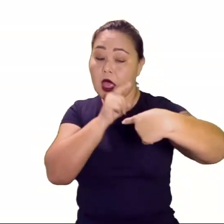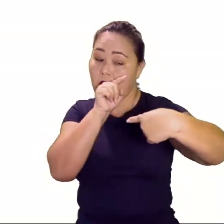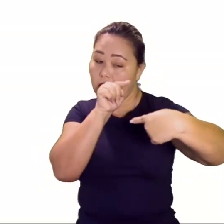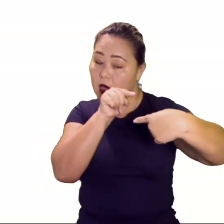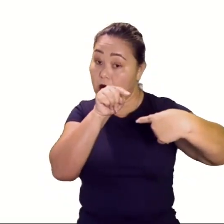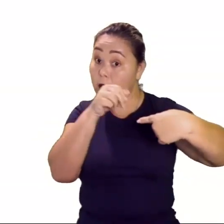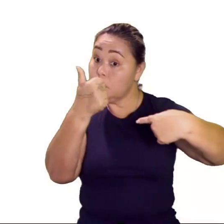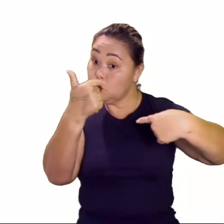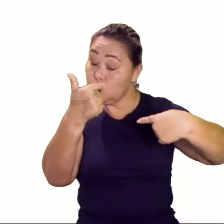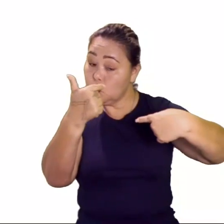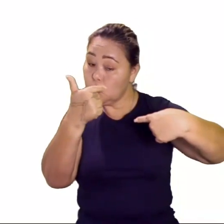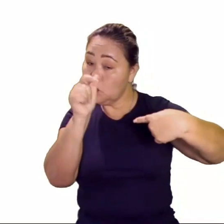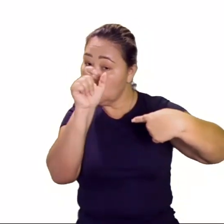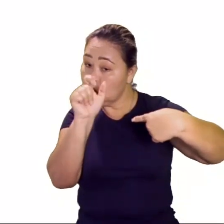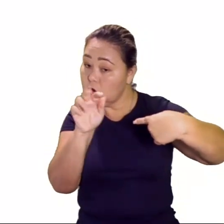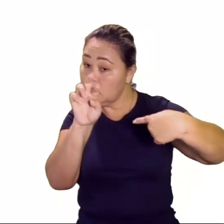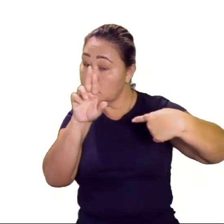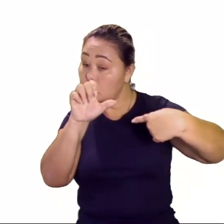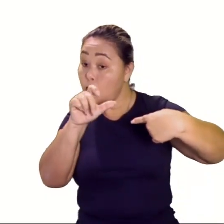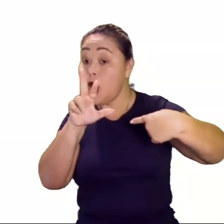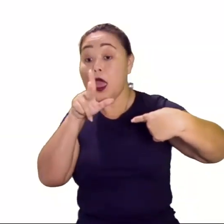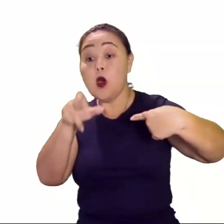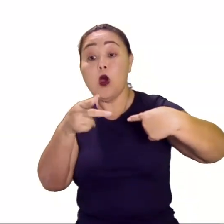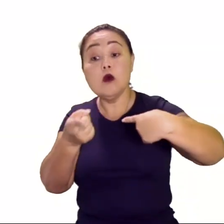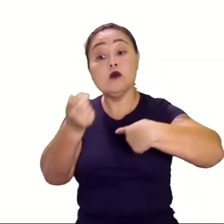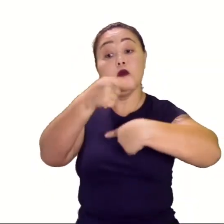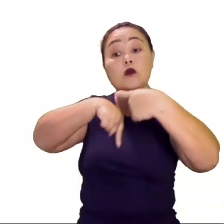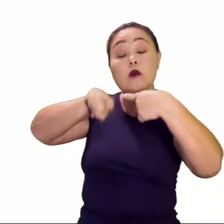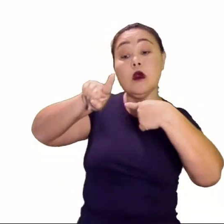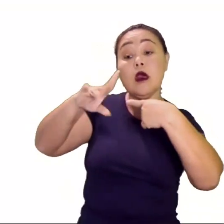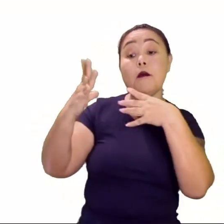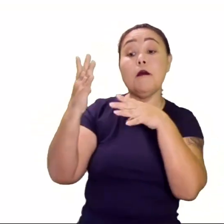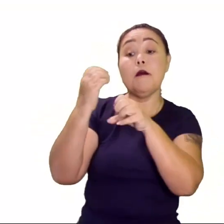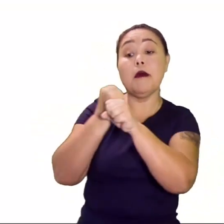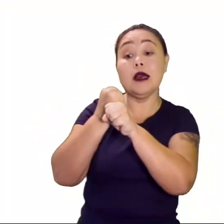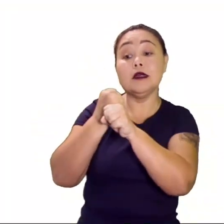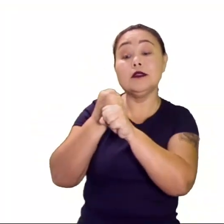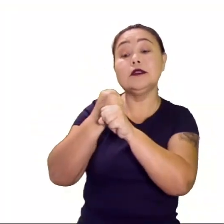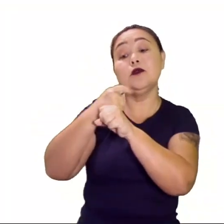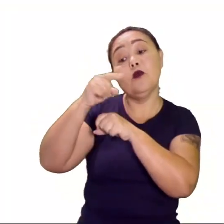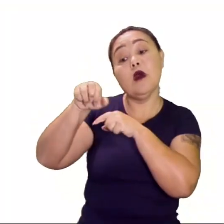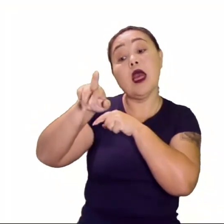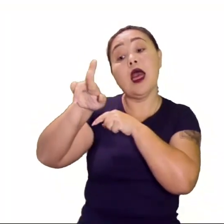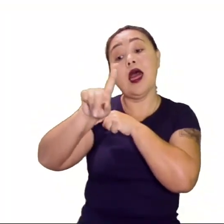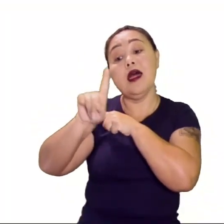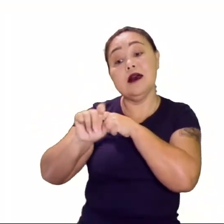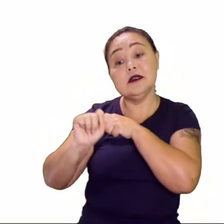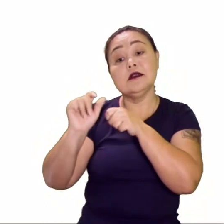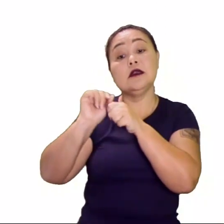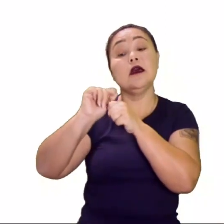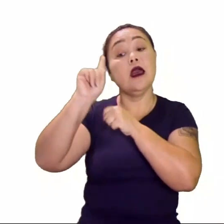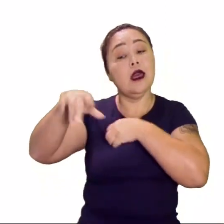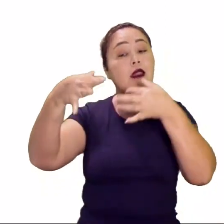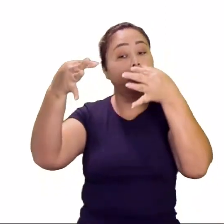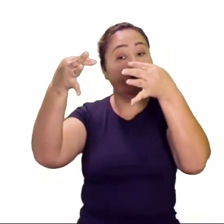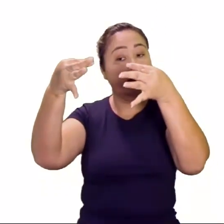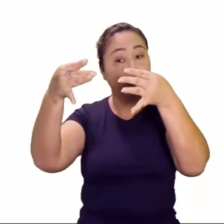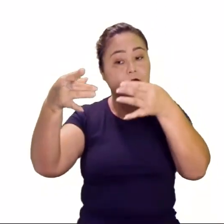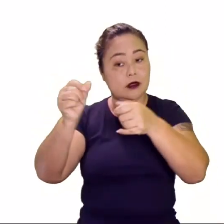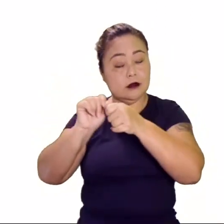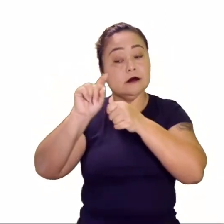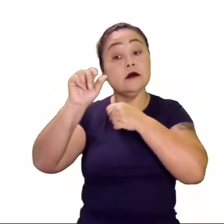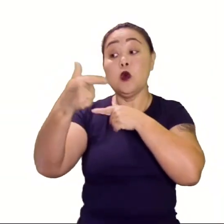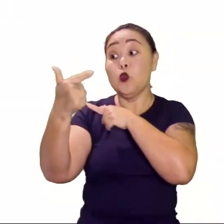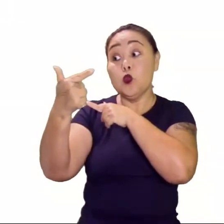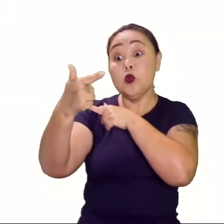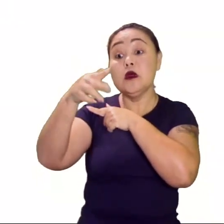partir do segundo, é igual ao anterior mais uma constante, mais uma razão. Esse detalhe do segundo